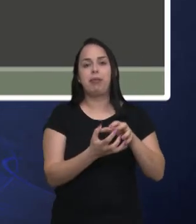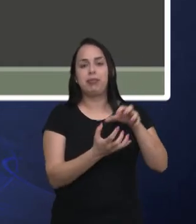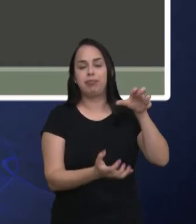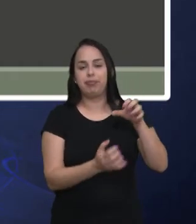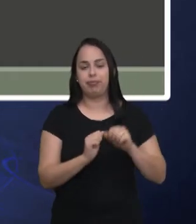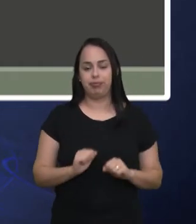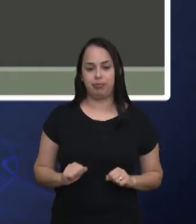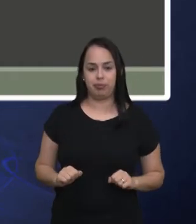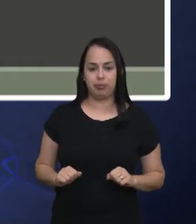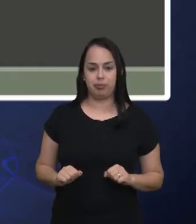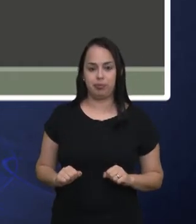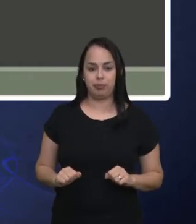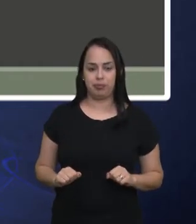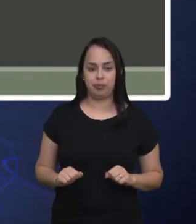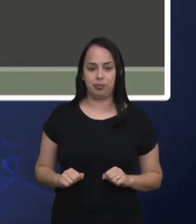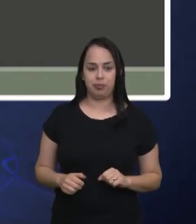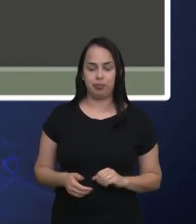passar?